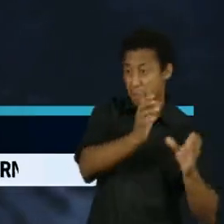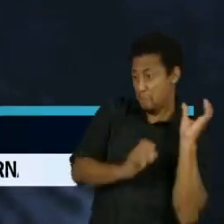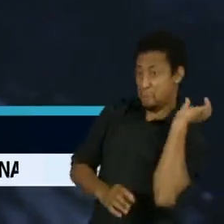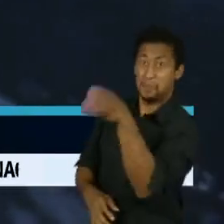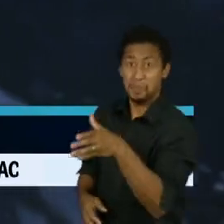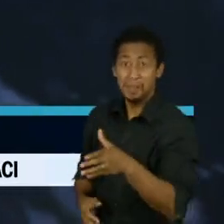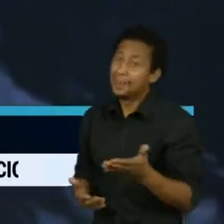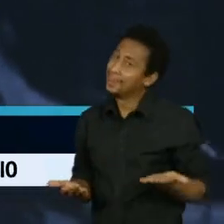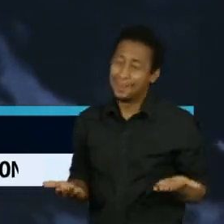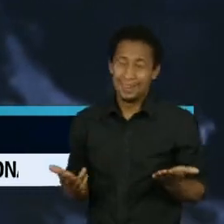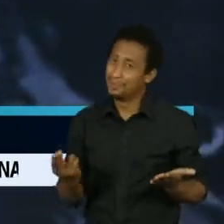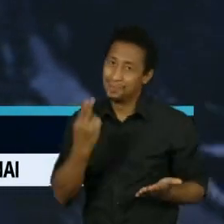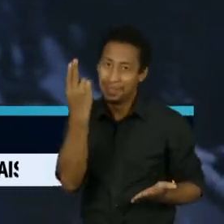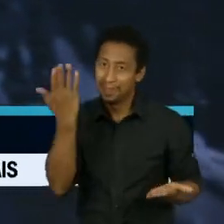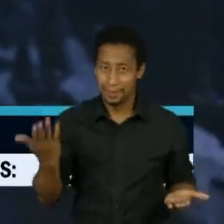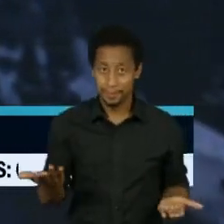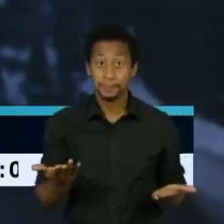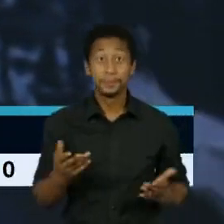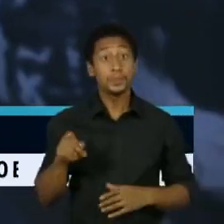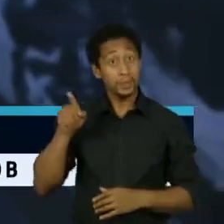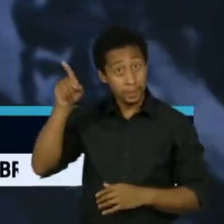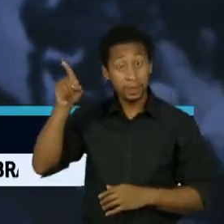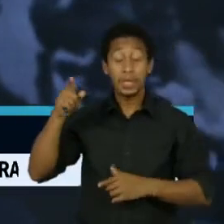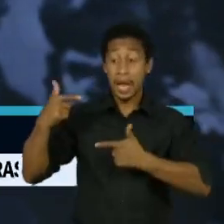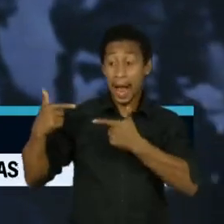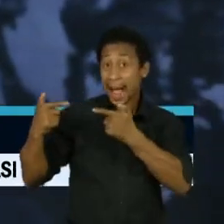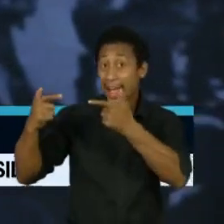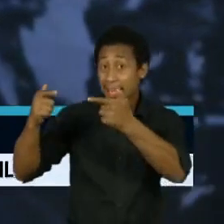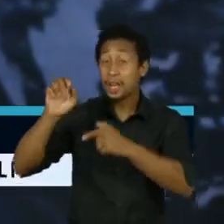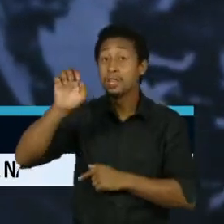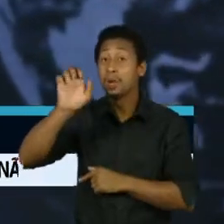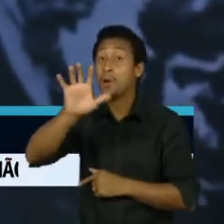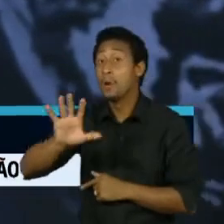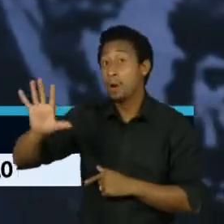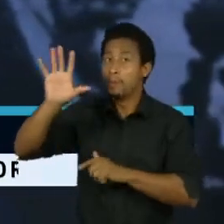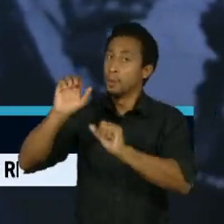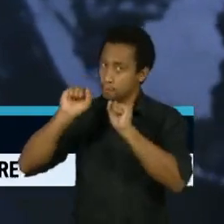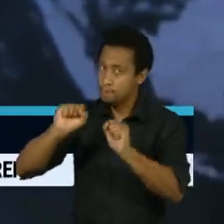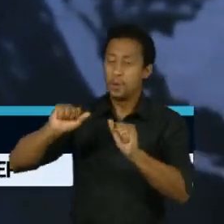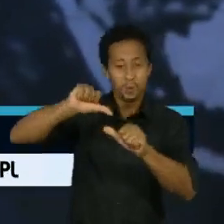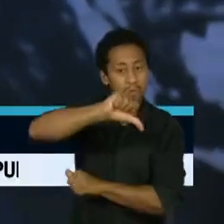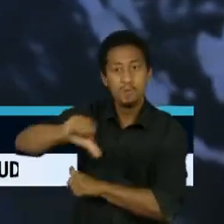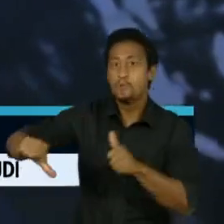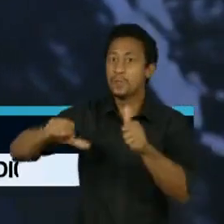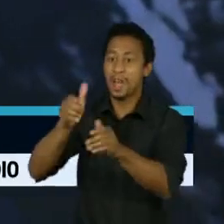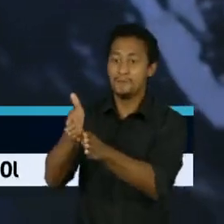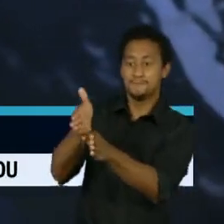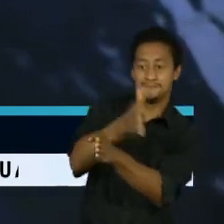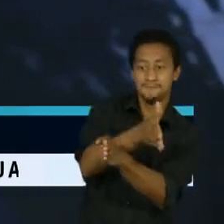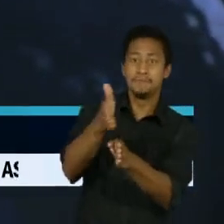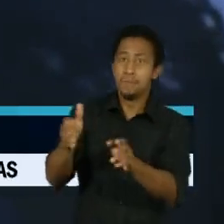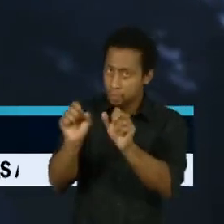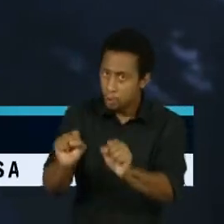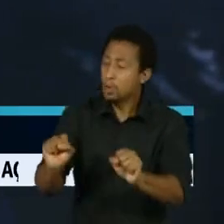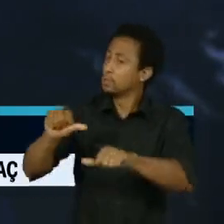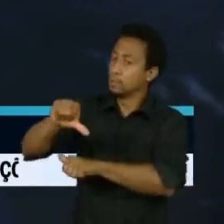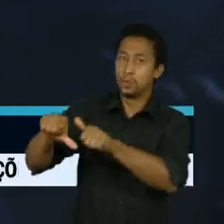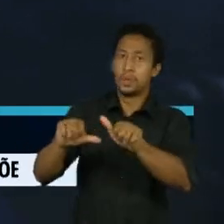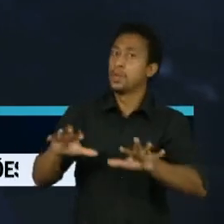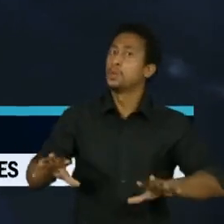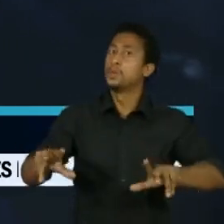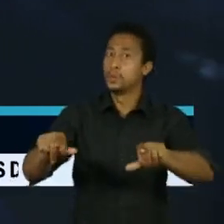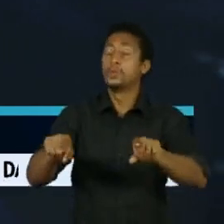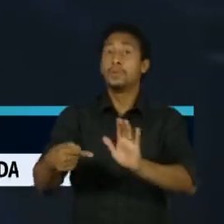A guerra no leste europeu tem o poder de moldar quais serão as novas fronteiras do continente. O conflito mostra ainda o